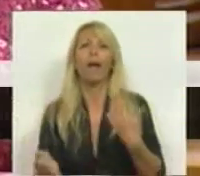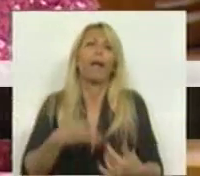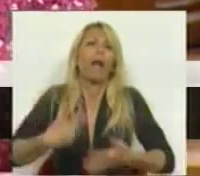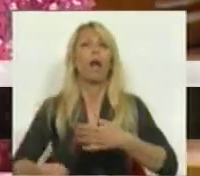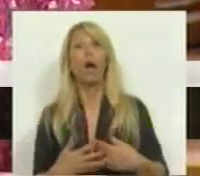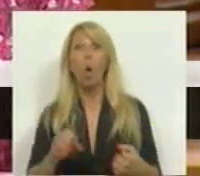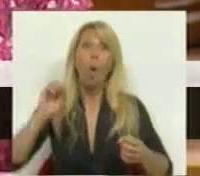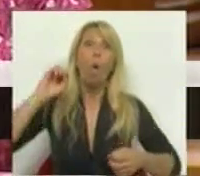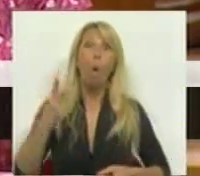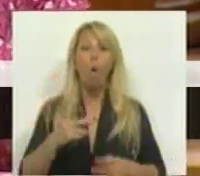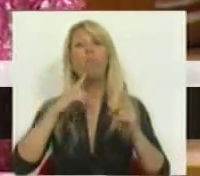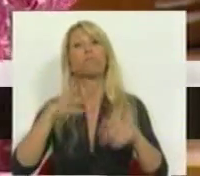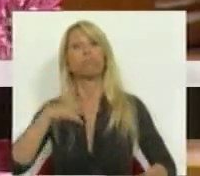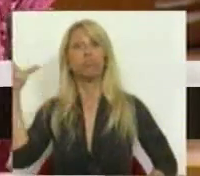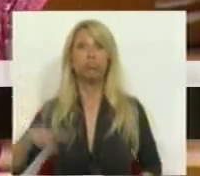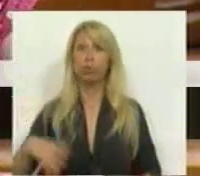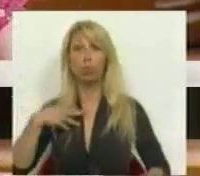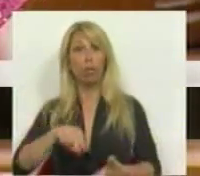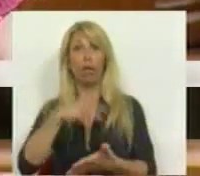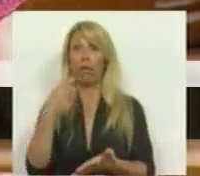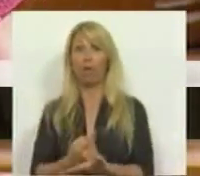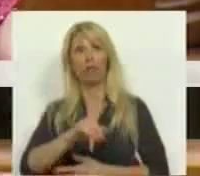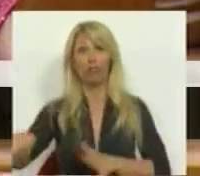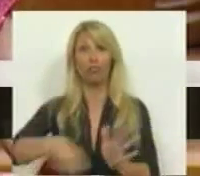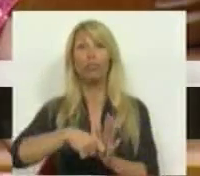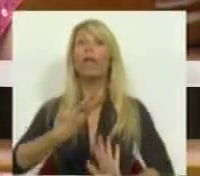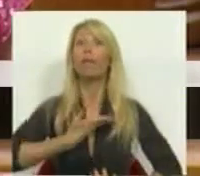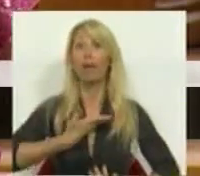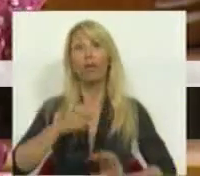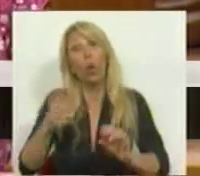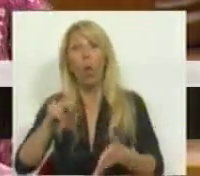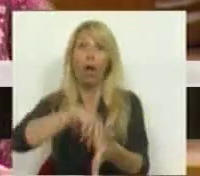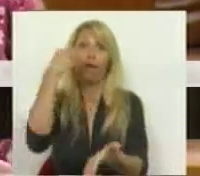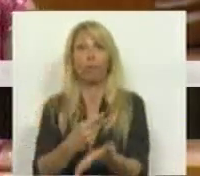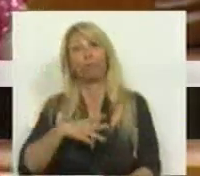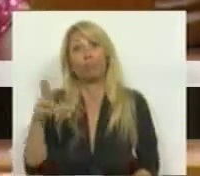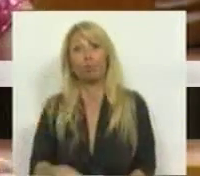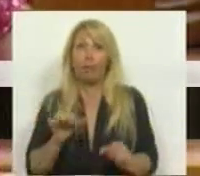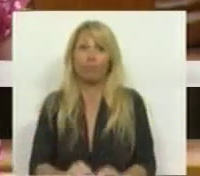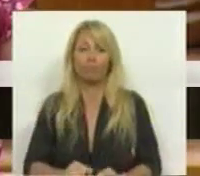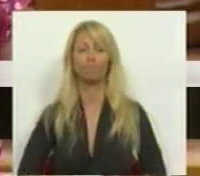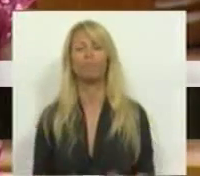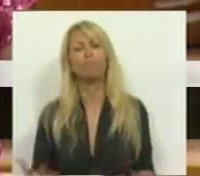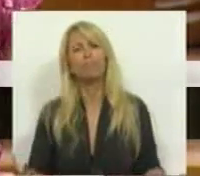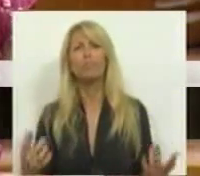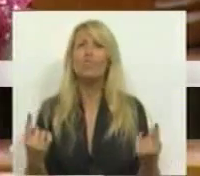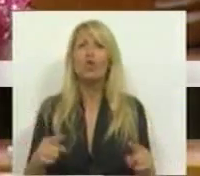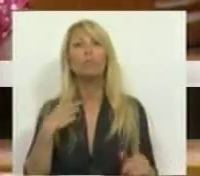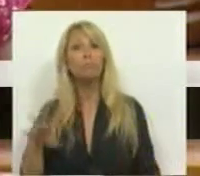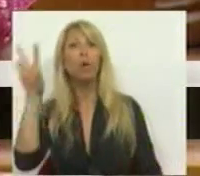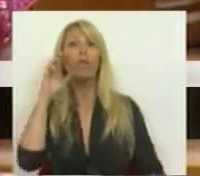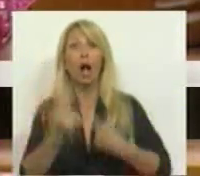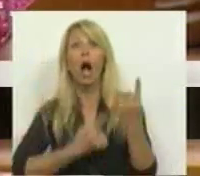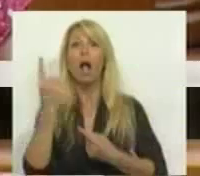Portugal vence a chantagem da dívida ou é vencido por ela. Basta, aliás, ouvir alguém entendido